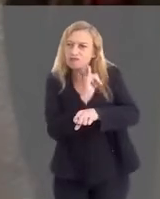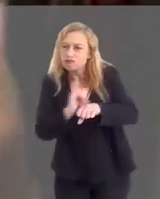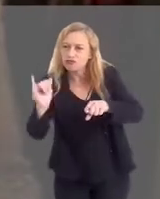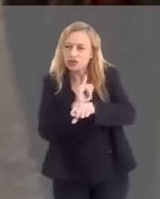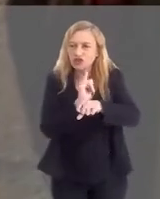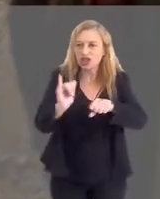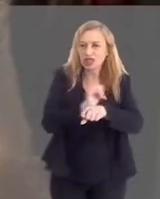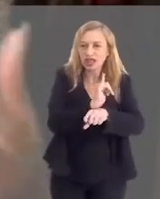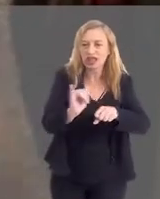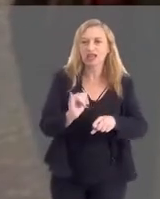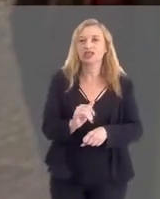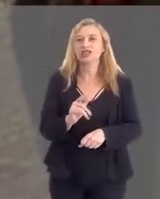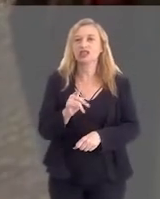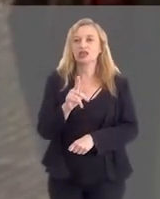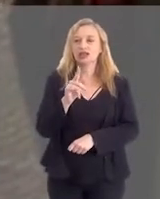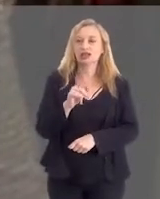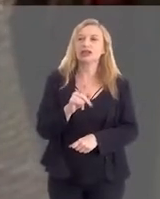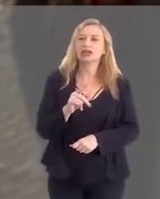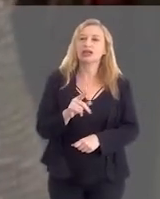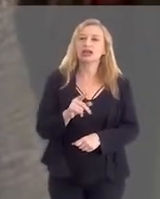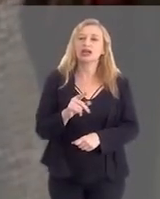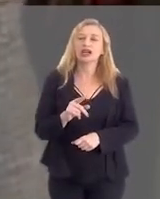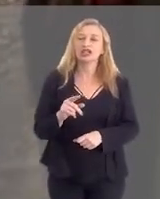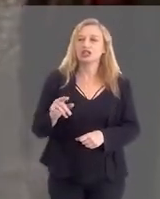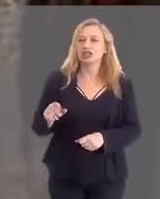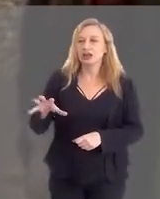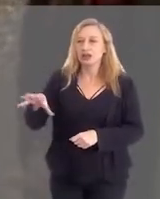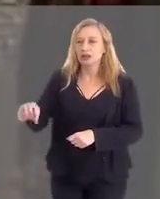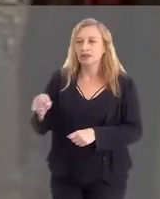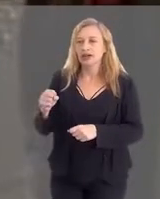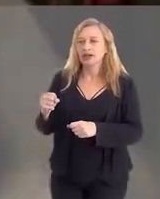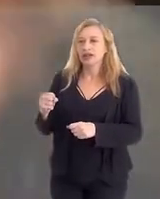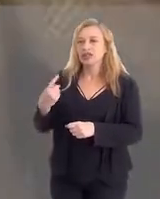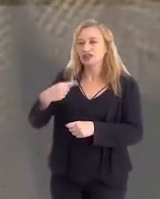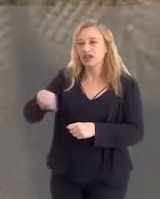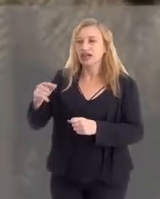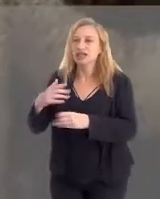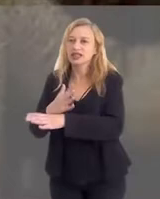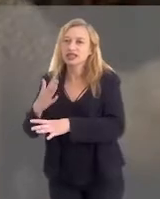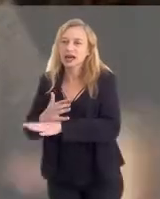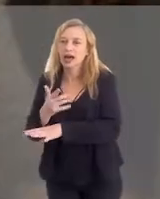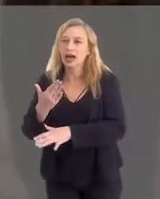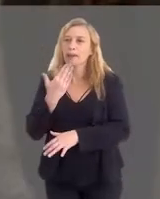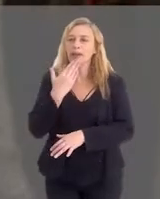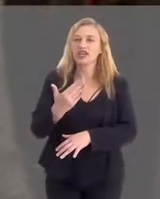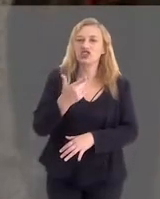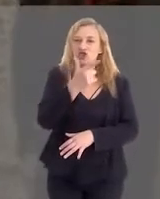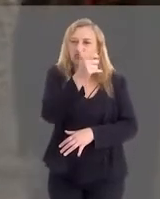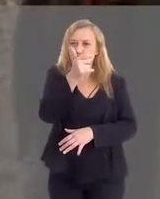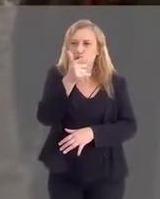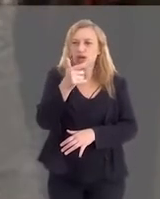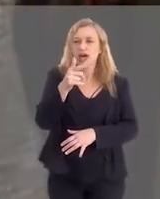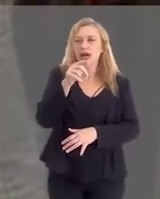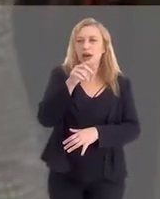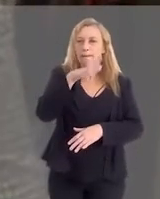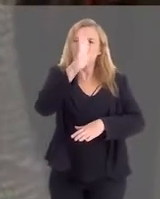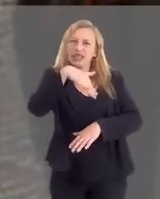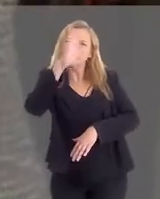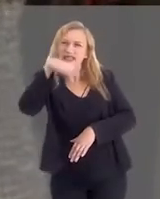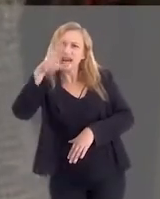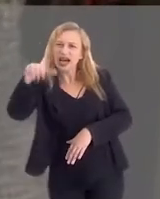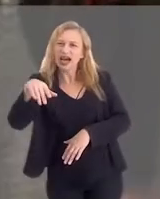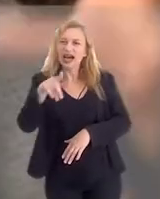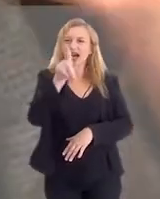primeiras articulações, os primeiros patrocínios. Então, fui na loja de tinta da cidade, pedi spray para fazer,